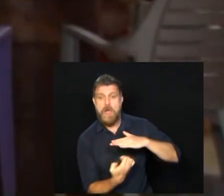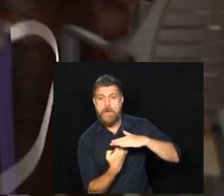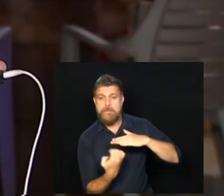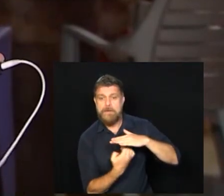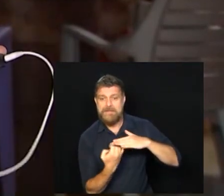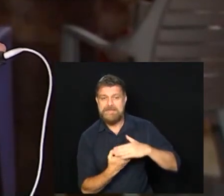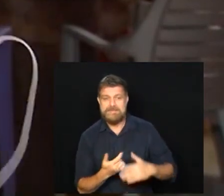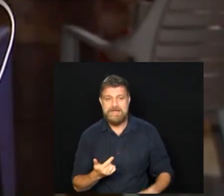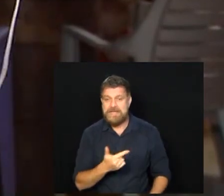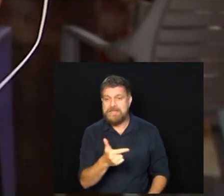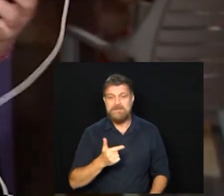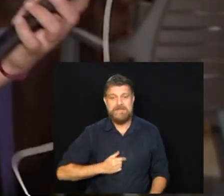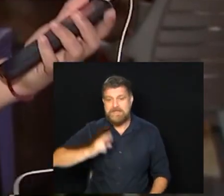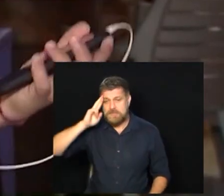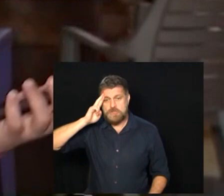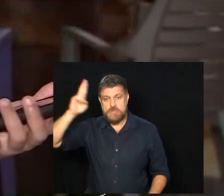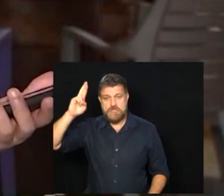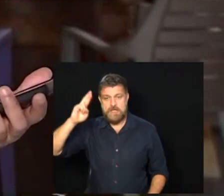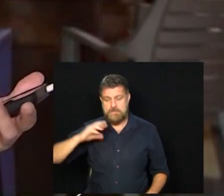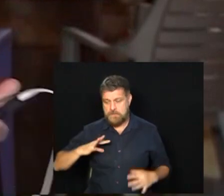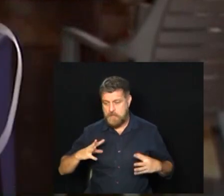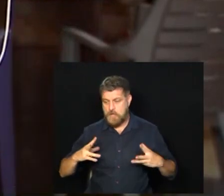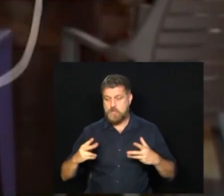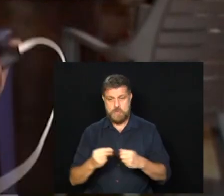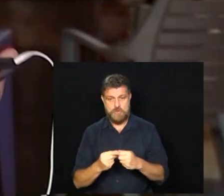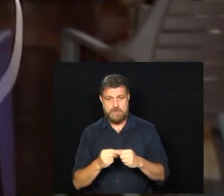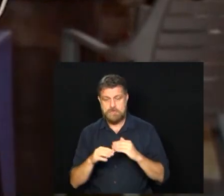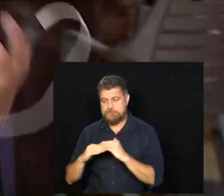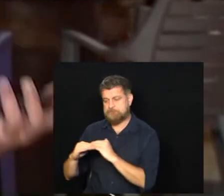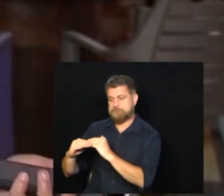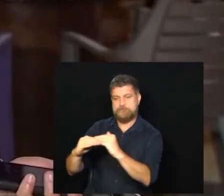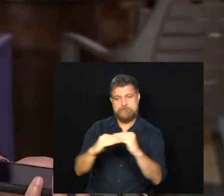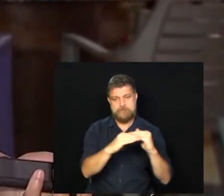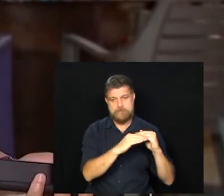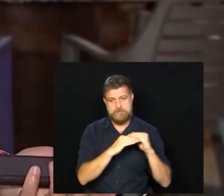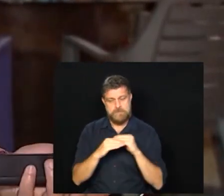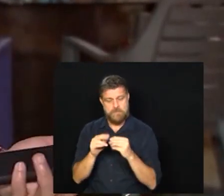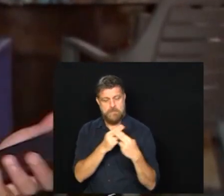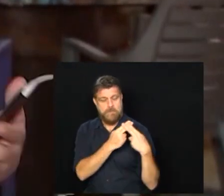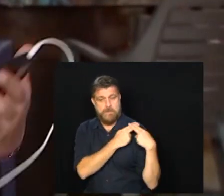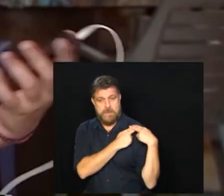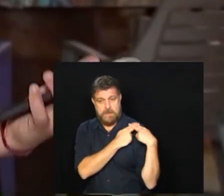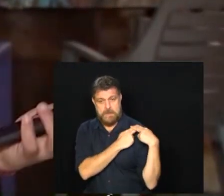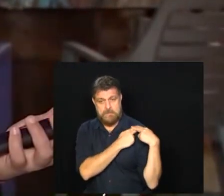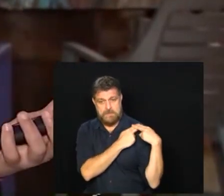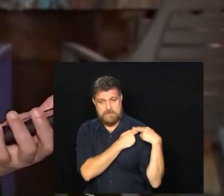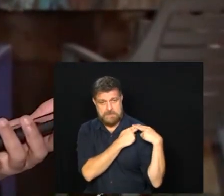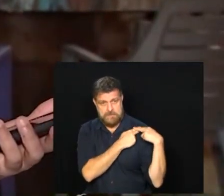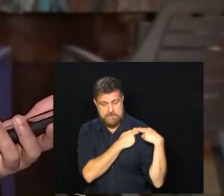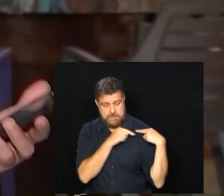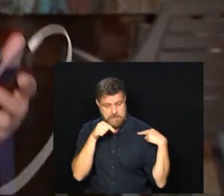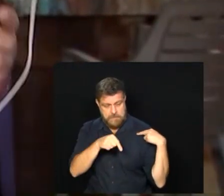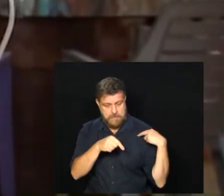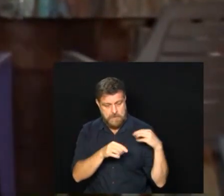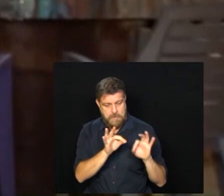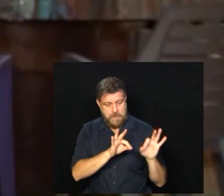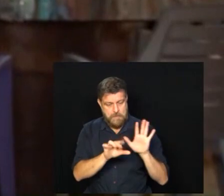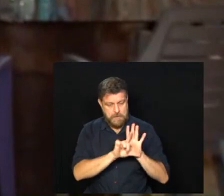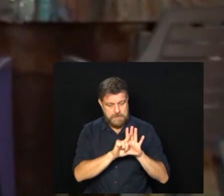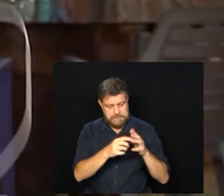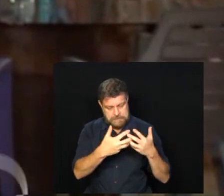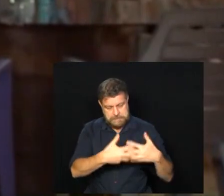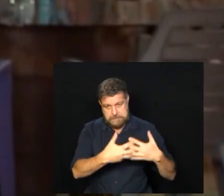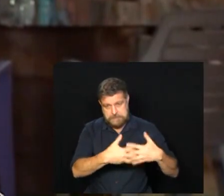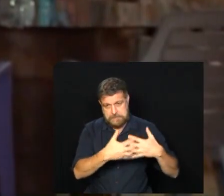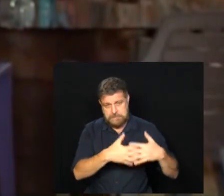haverem patrões. Somos todos donos, somos todos responsáveis, né, pelo andamento do projeto. Nós somos